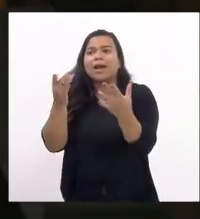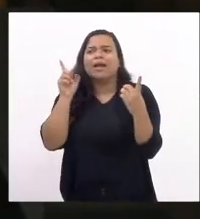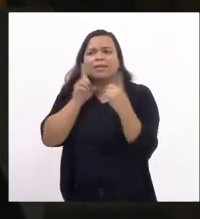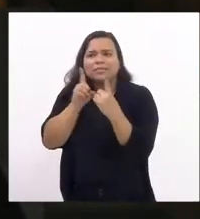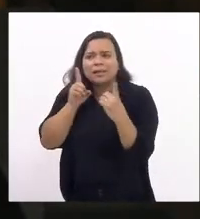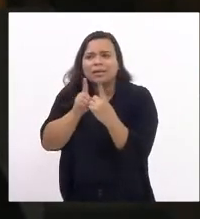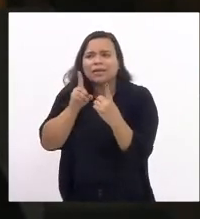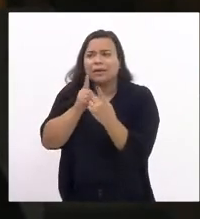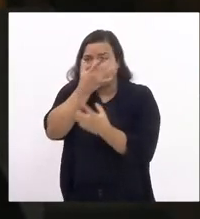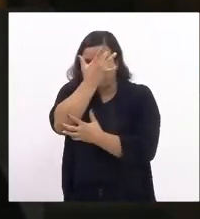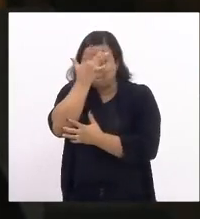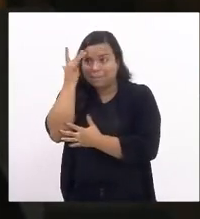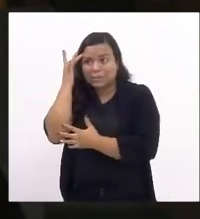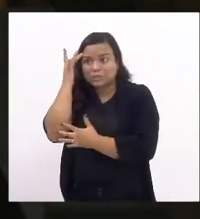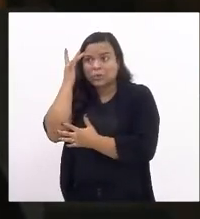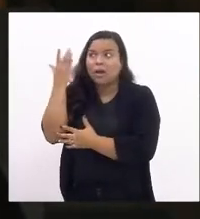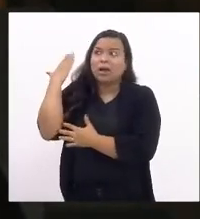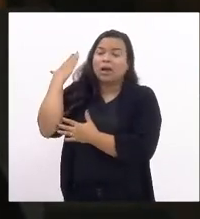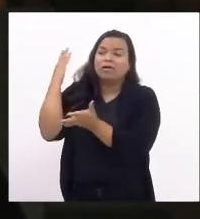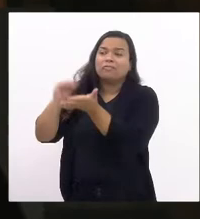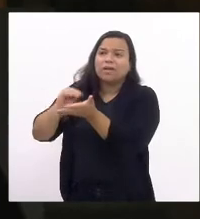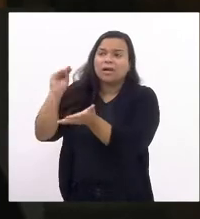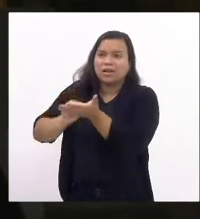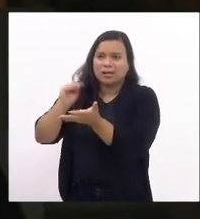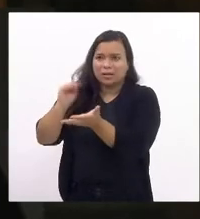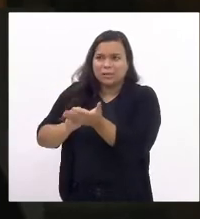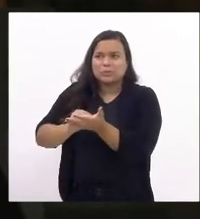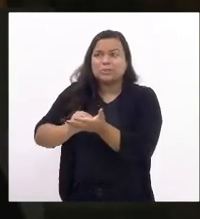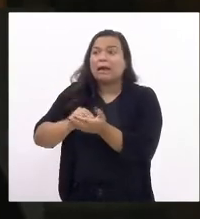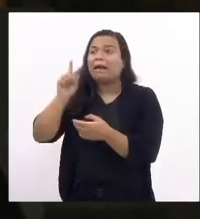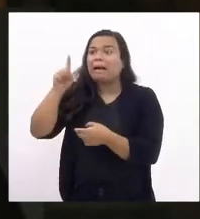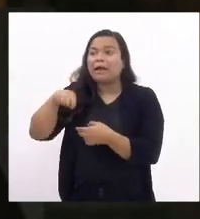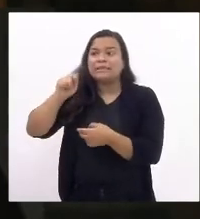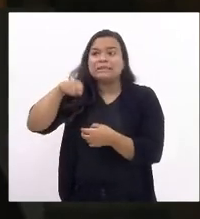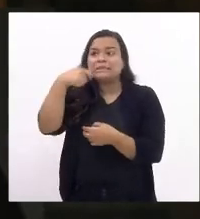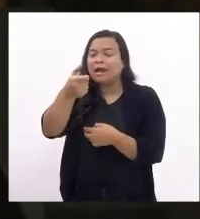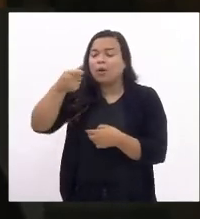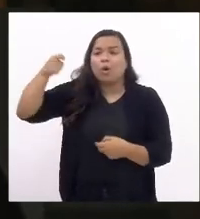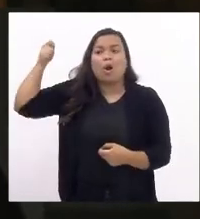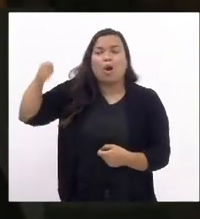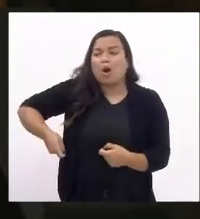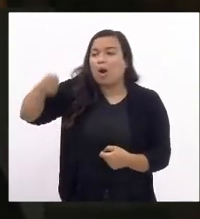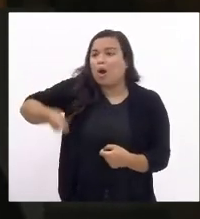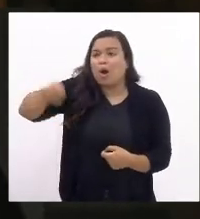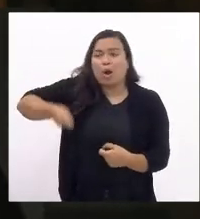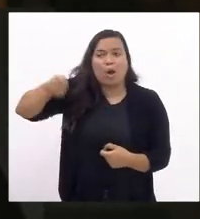pessoas desassistidas é uma obrigação